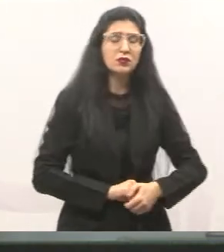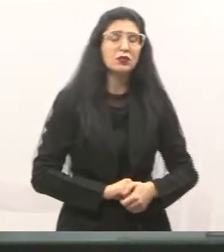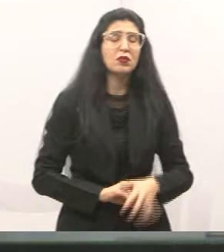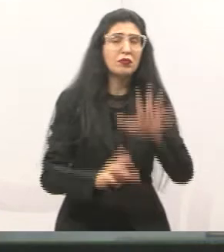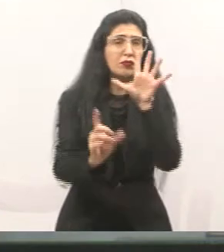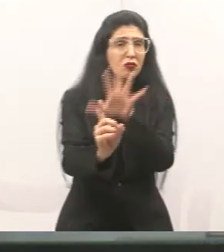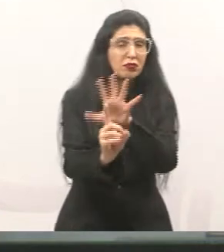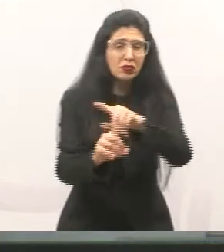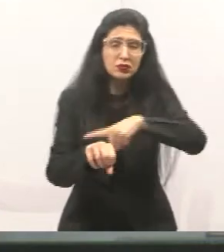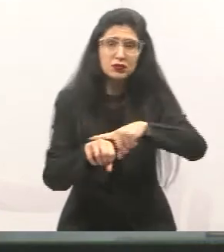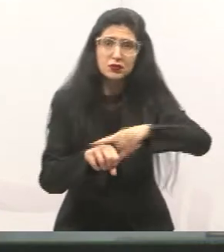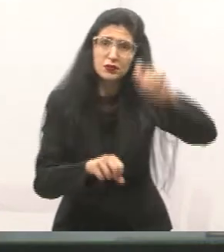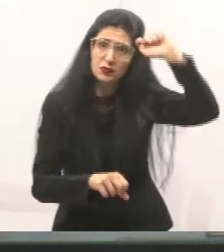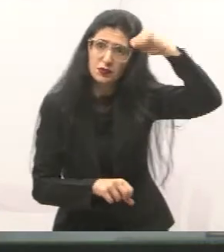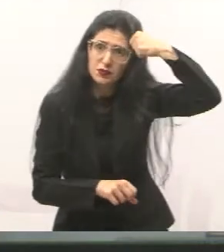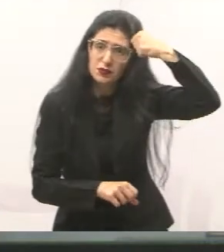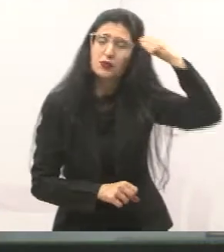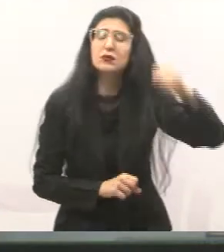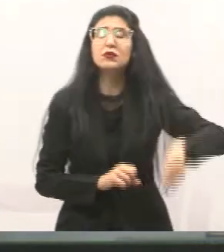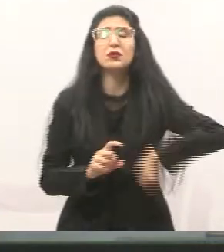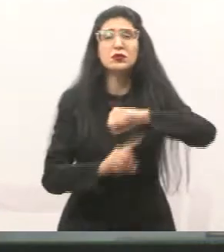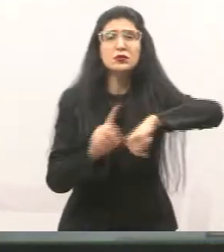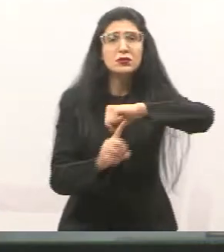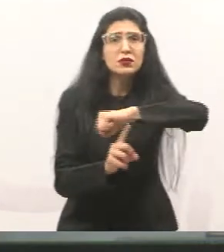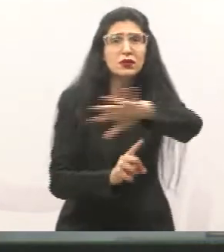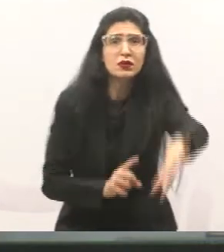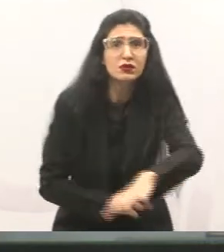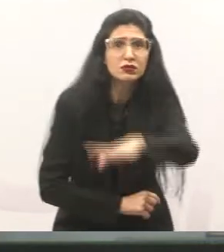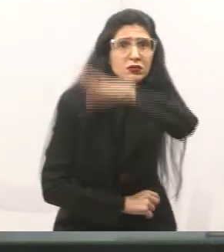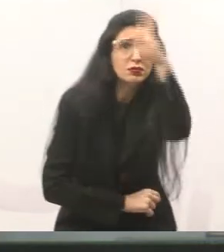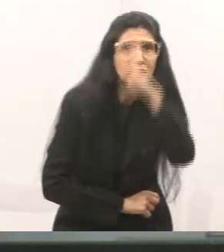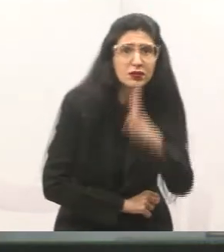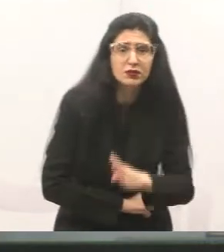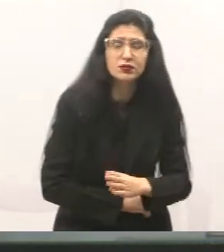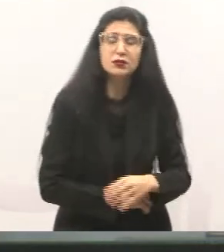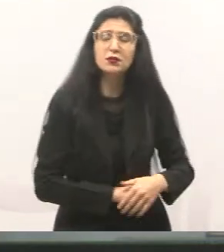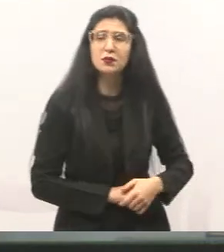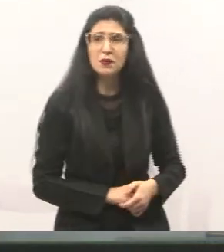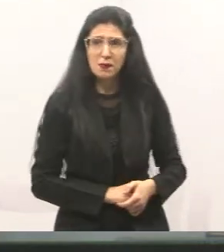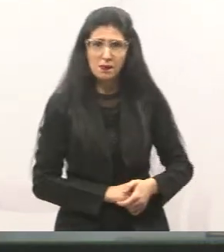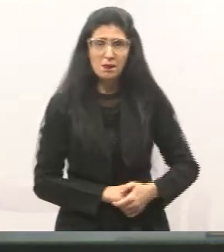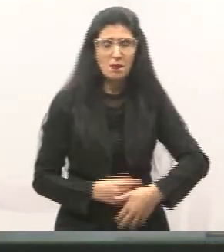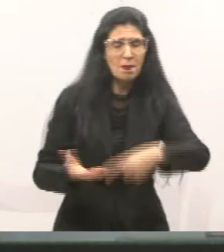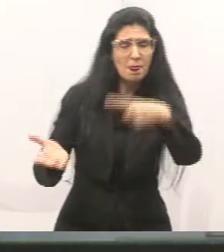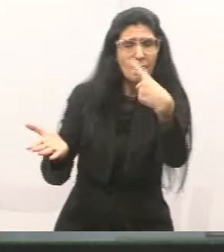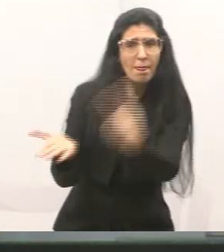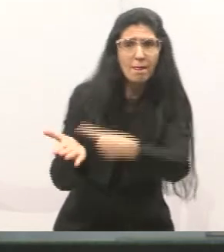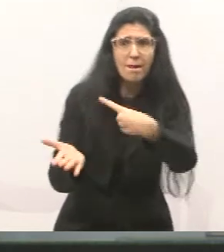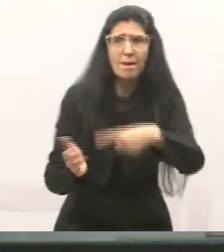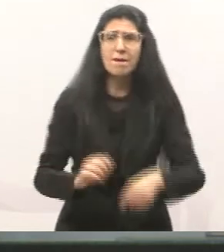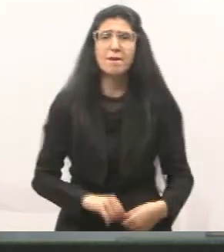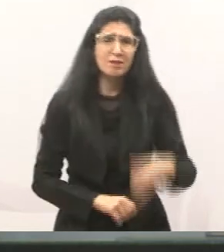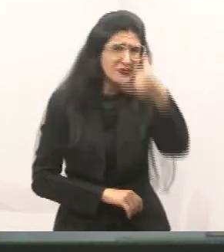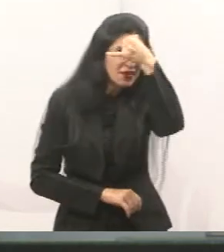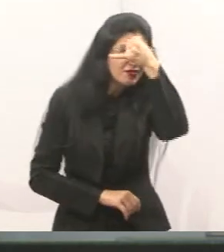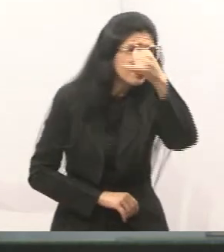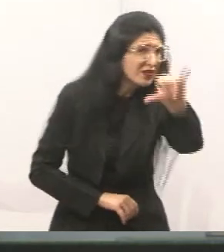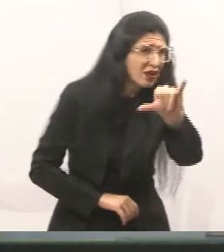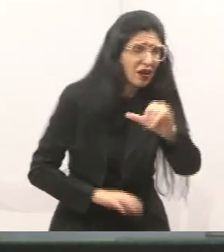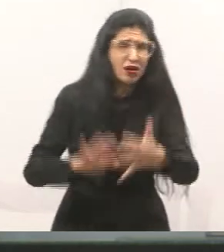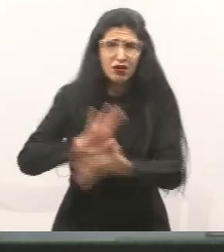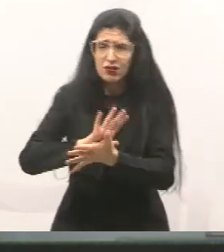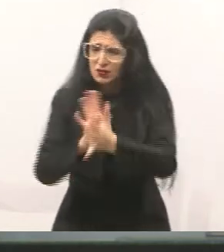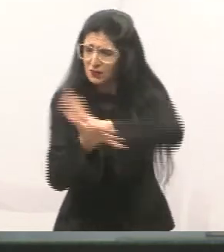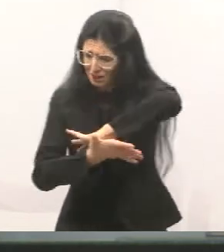na formação da sociedade brasileira, pautada no comprometimento com o combate ao racismo,